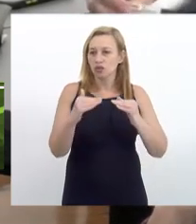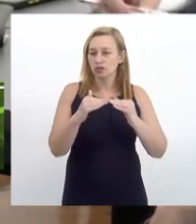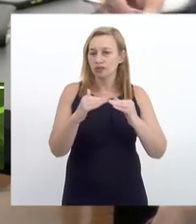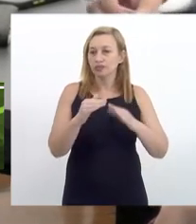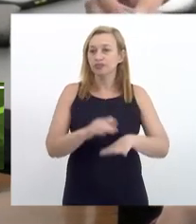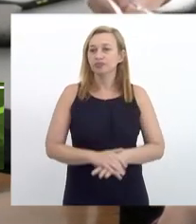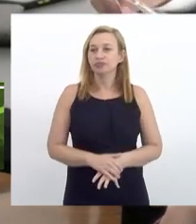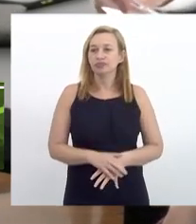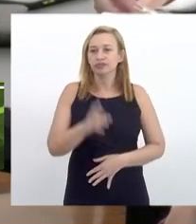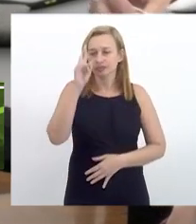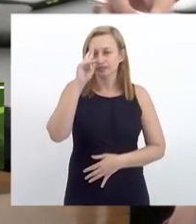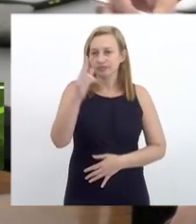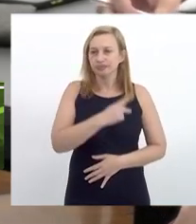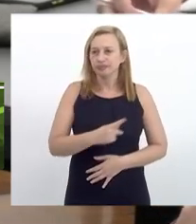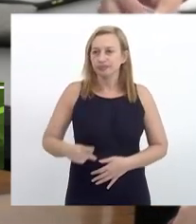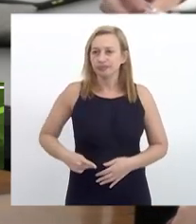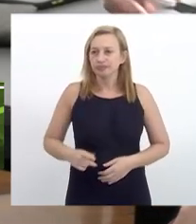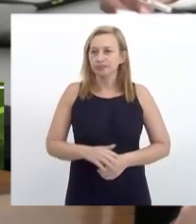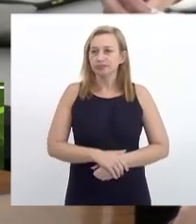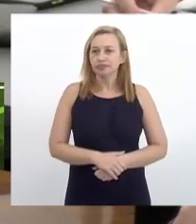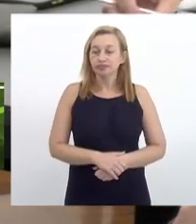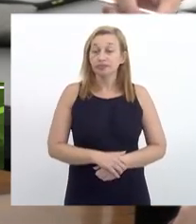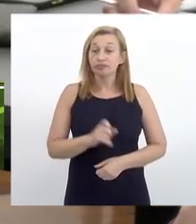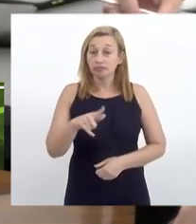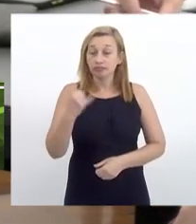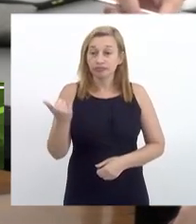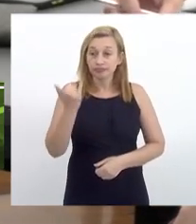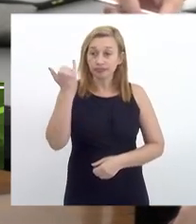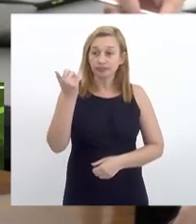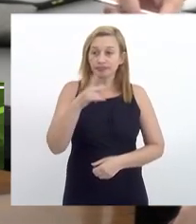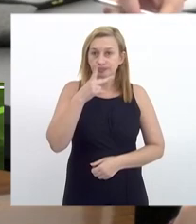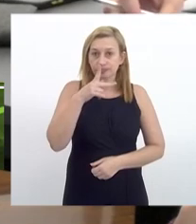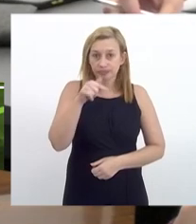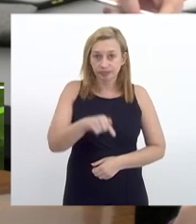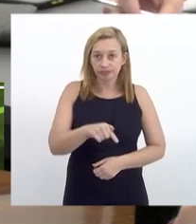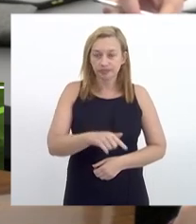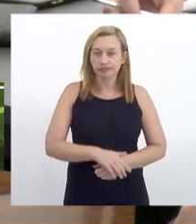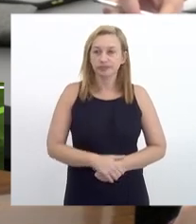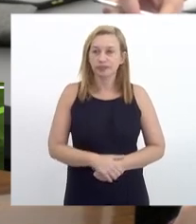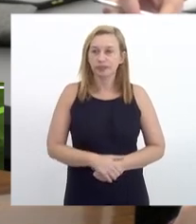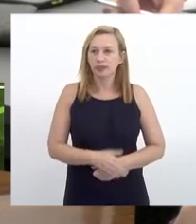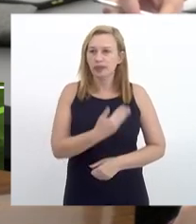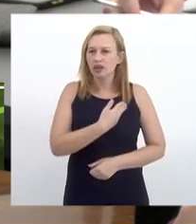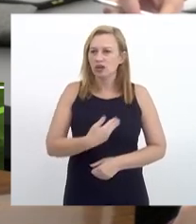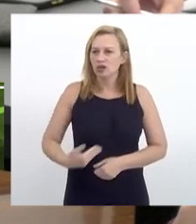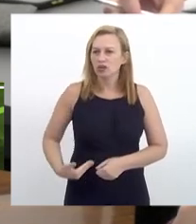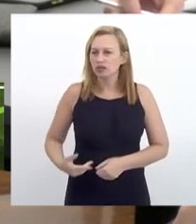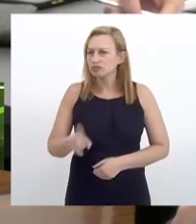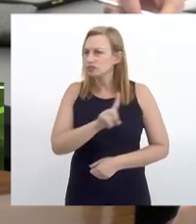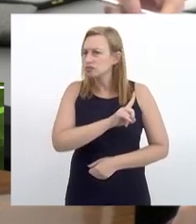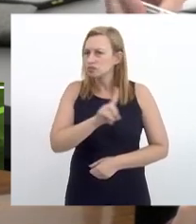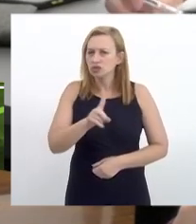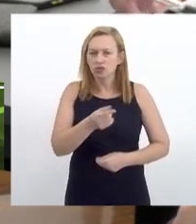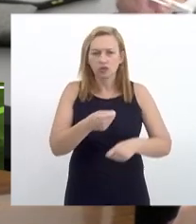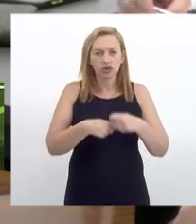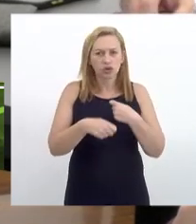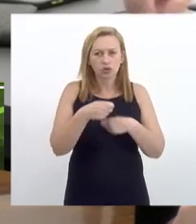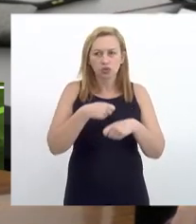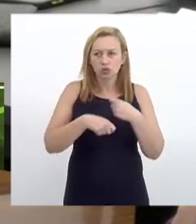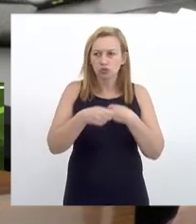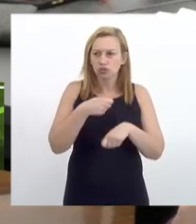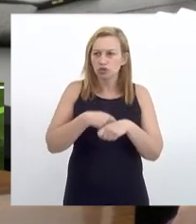Inclusive, senhor Presidente É importante Dizer aqui Que o governo Não economizou